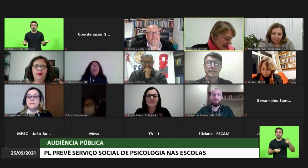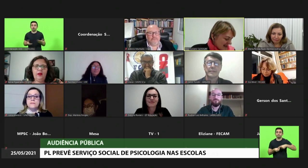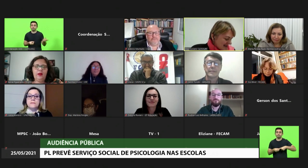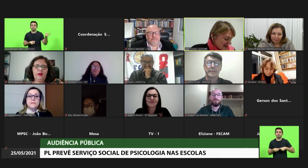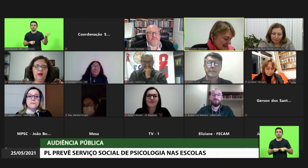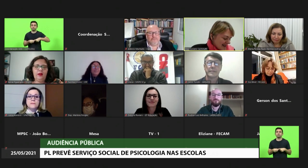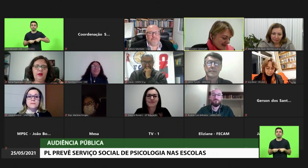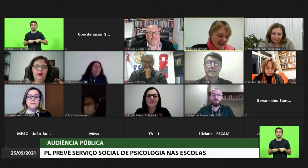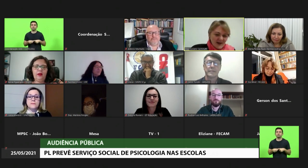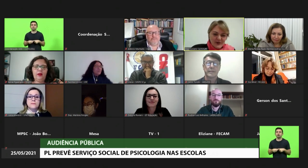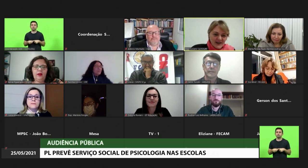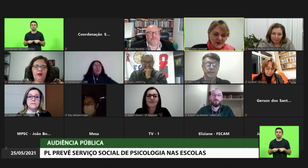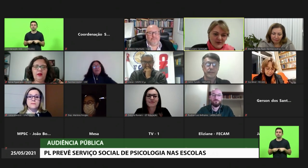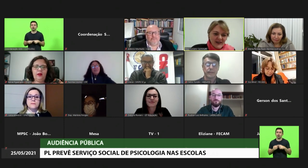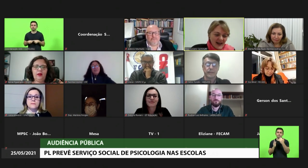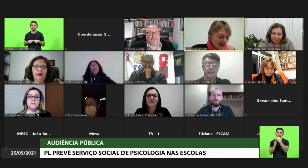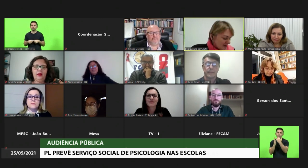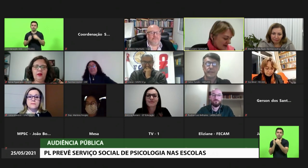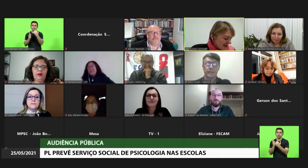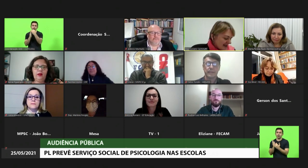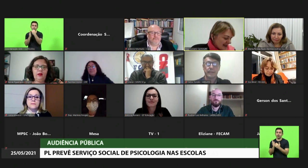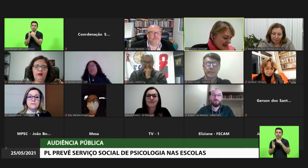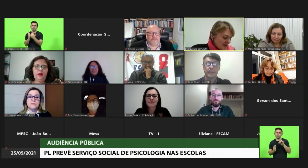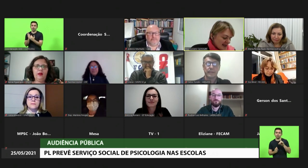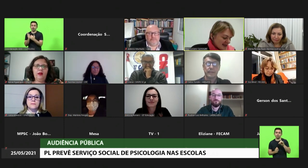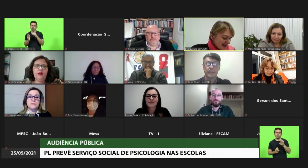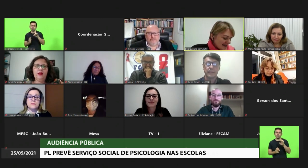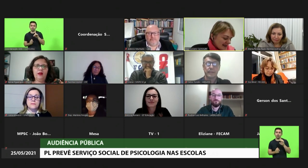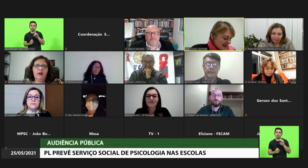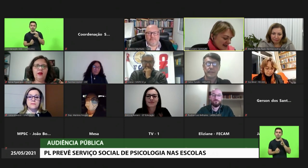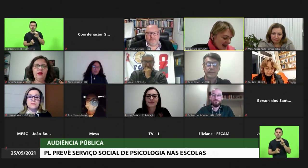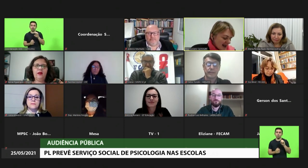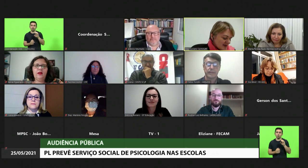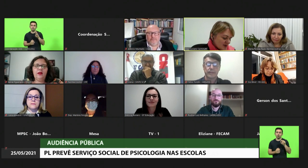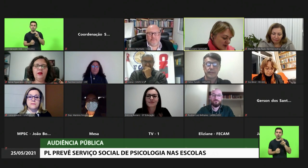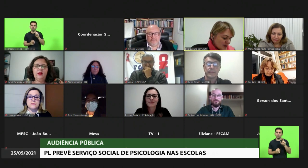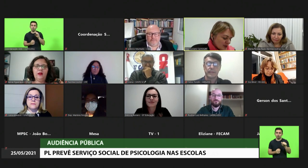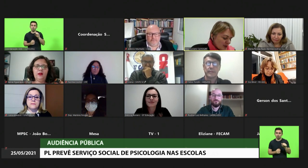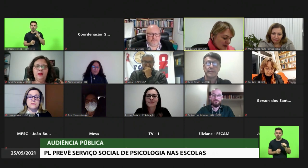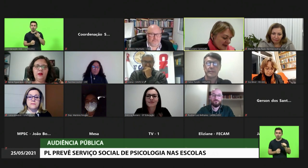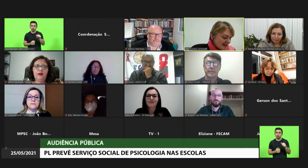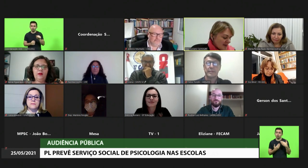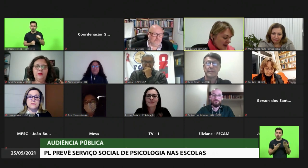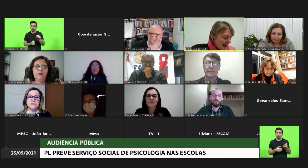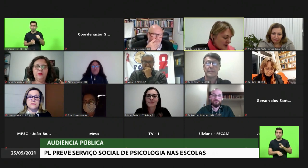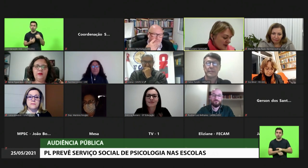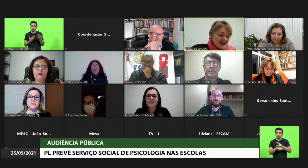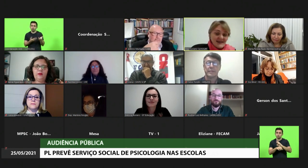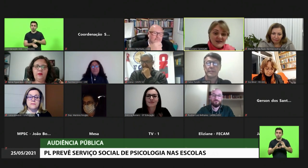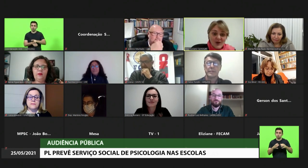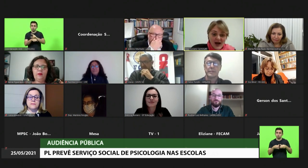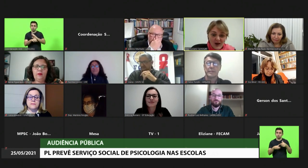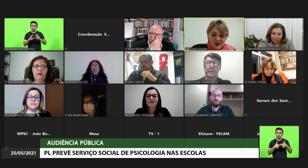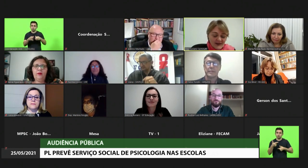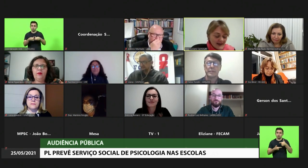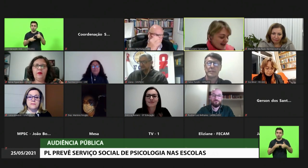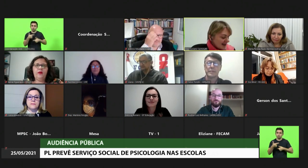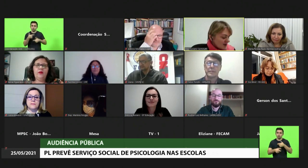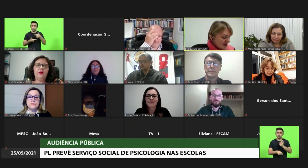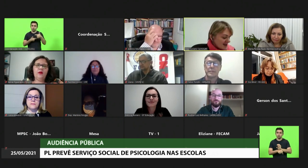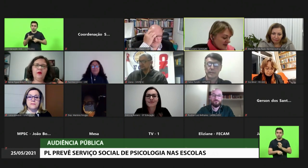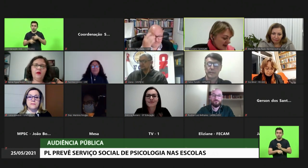a sequência, a Débora Ruviaro, que representa, neste ato, o Grupo de Trabalho